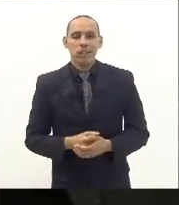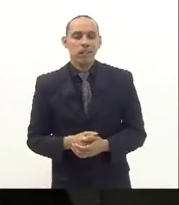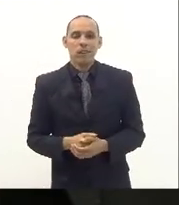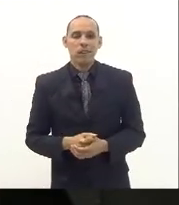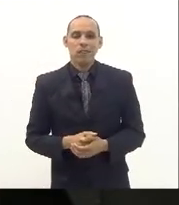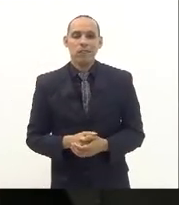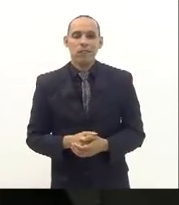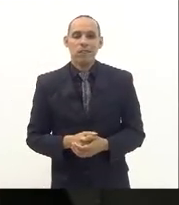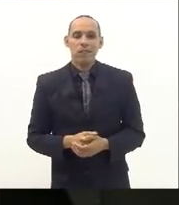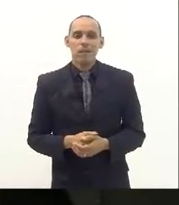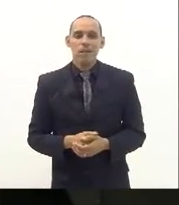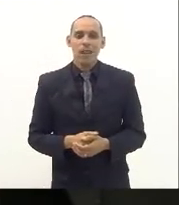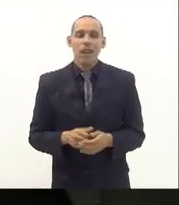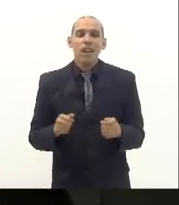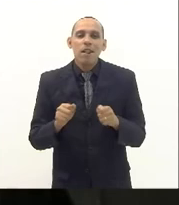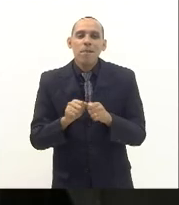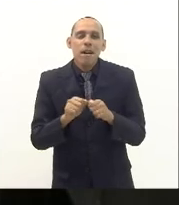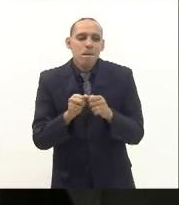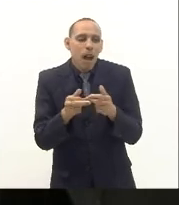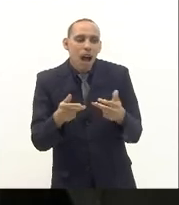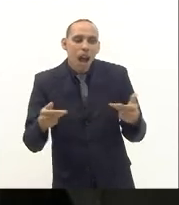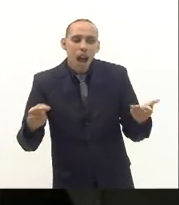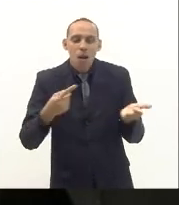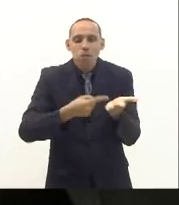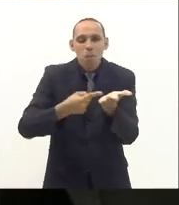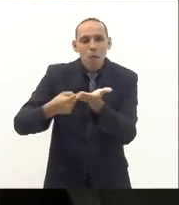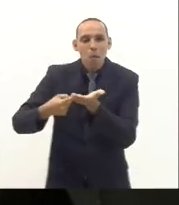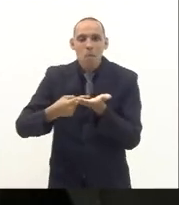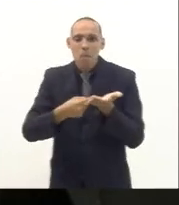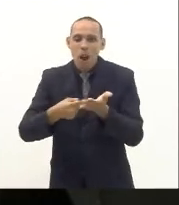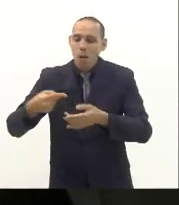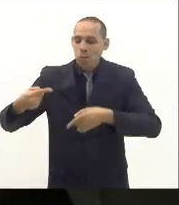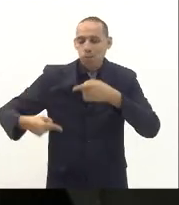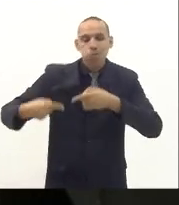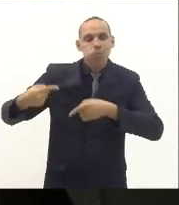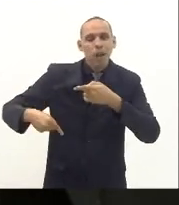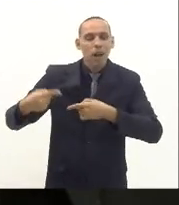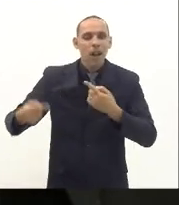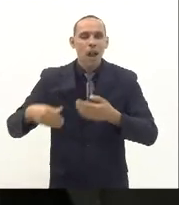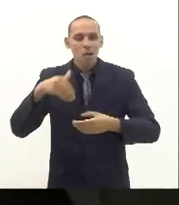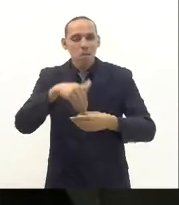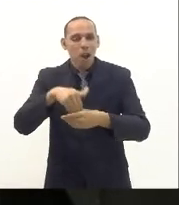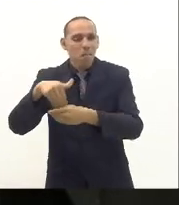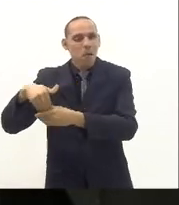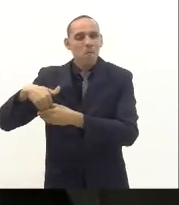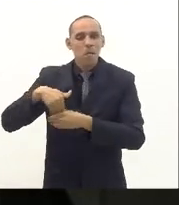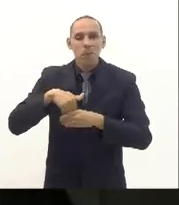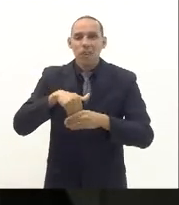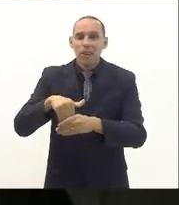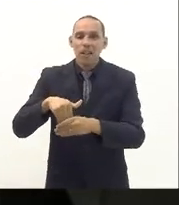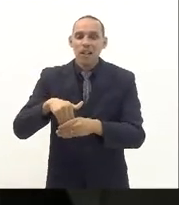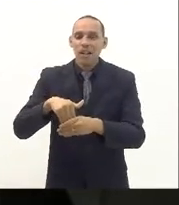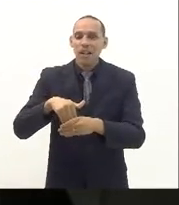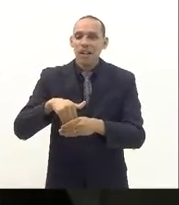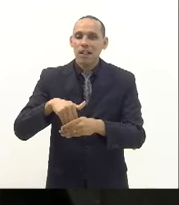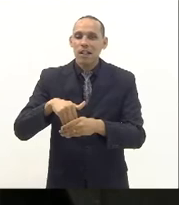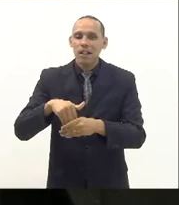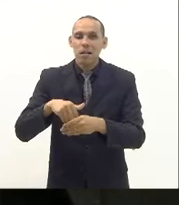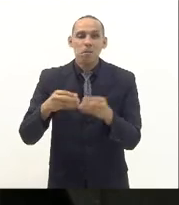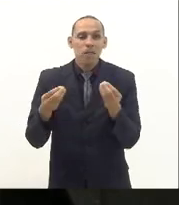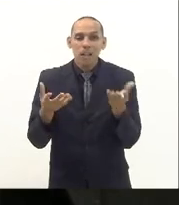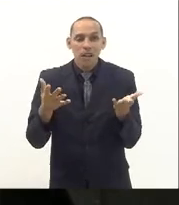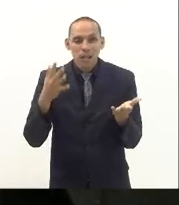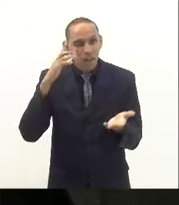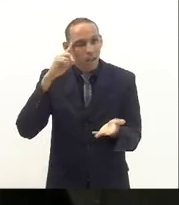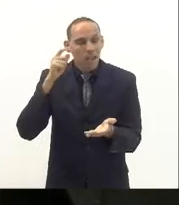Como se fazem os acordos políticos acordos eleitorais até para